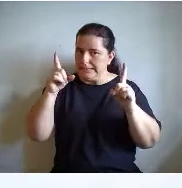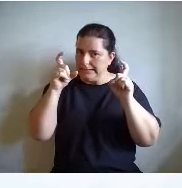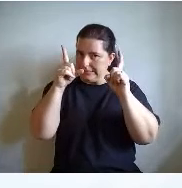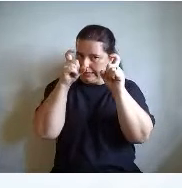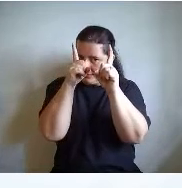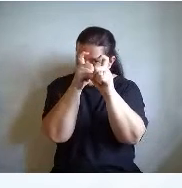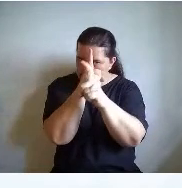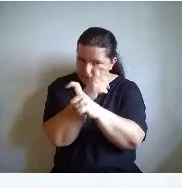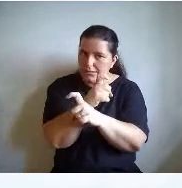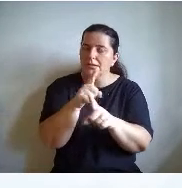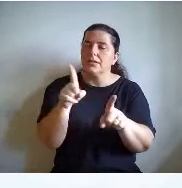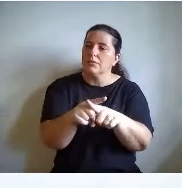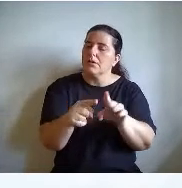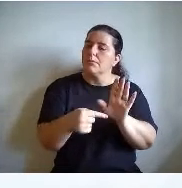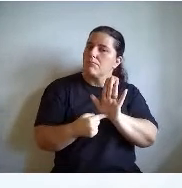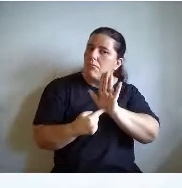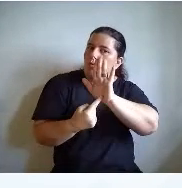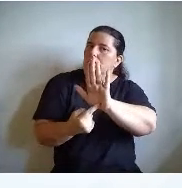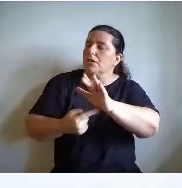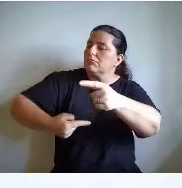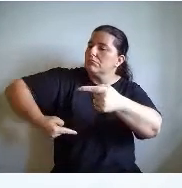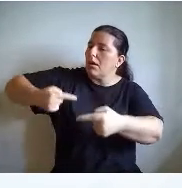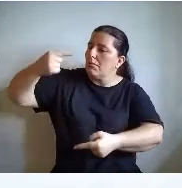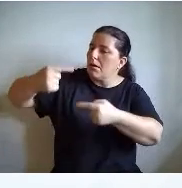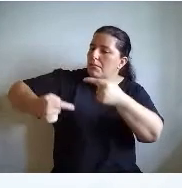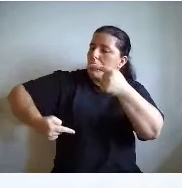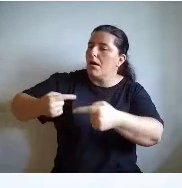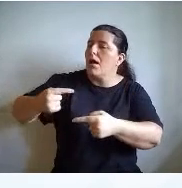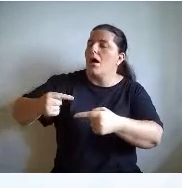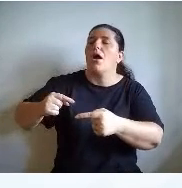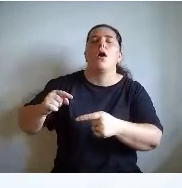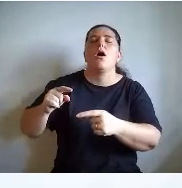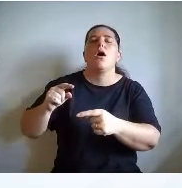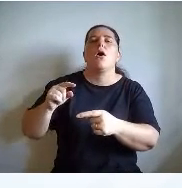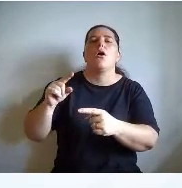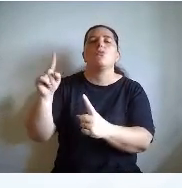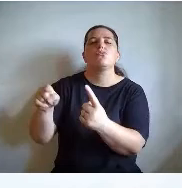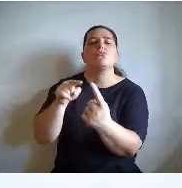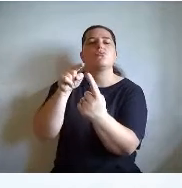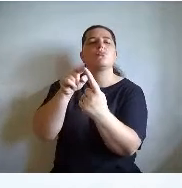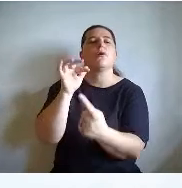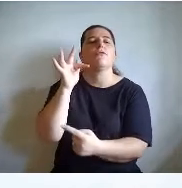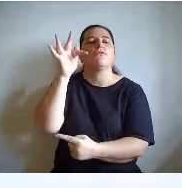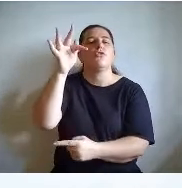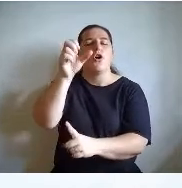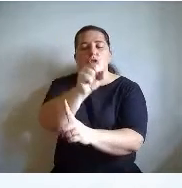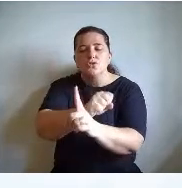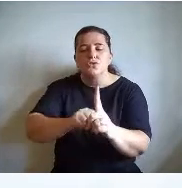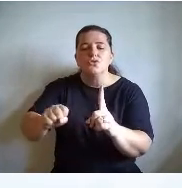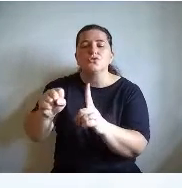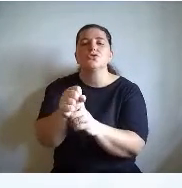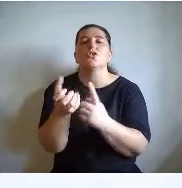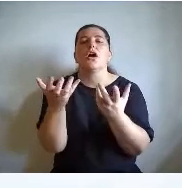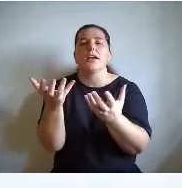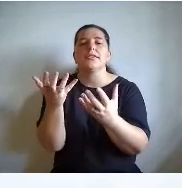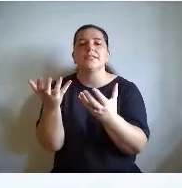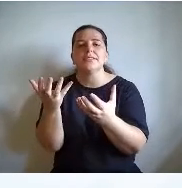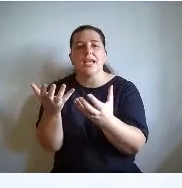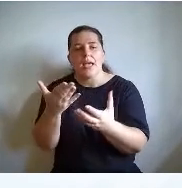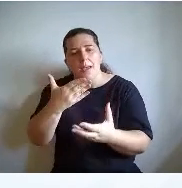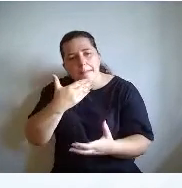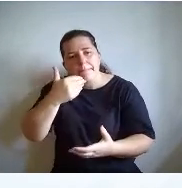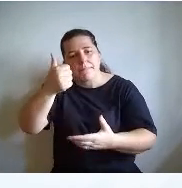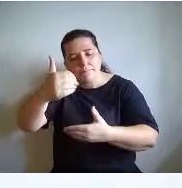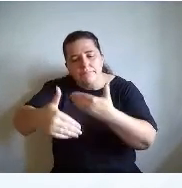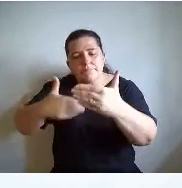que sociedade, como a gente quer se inserir, é aquilo que o Lula traz da figura só da aparição dele dentro Só da desse aparição